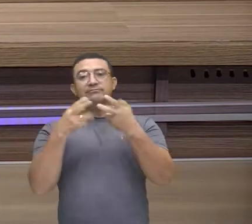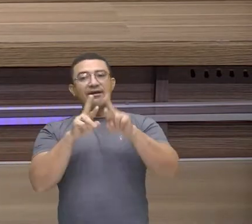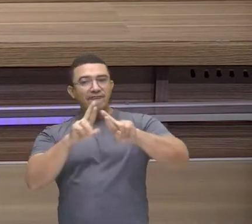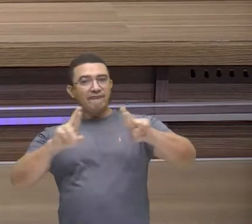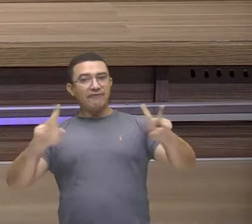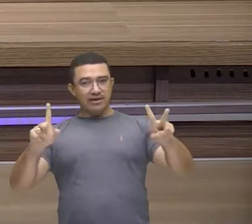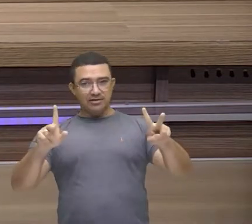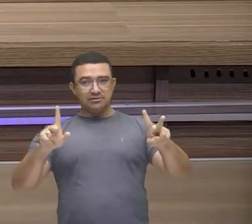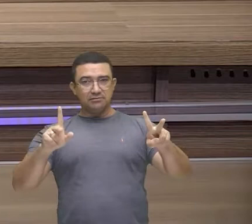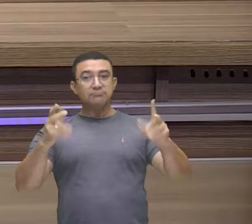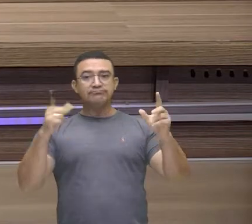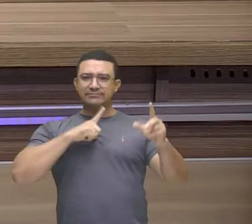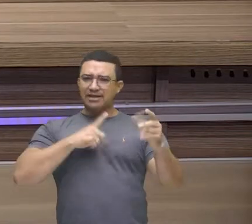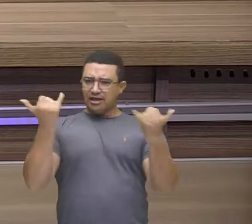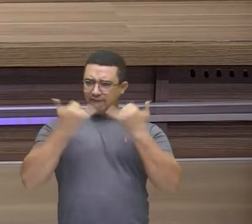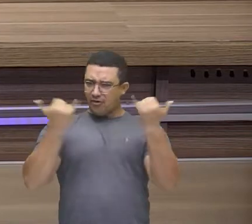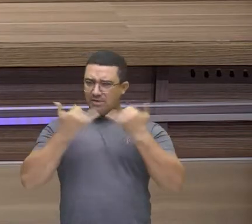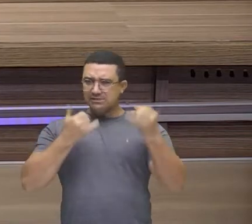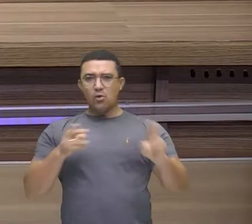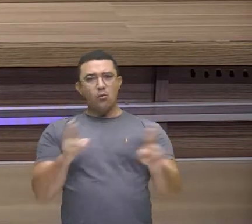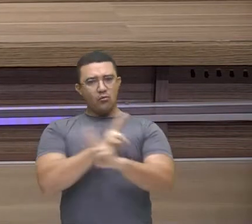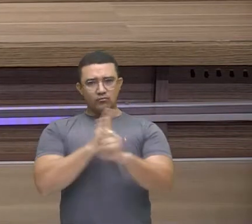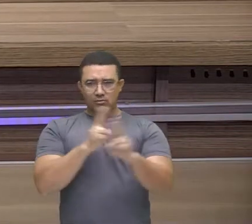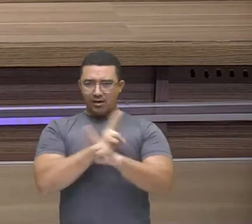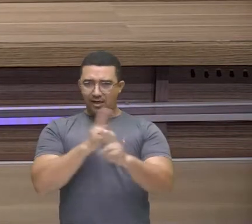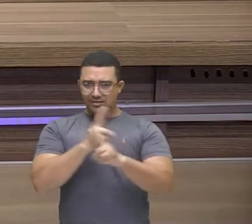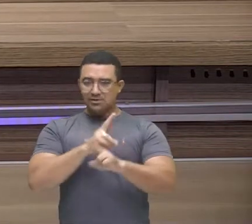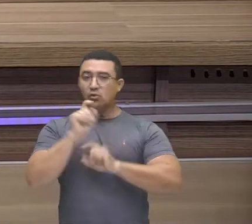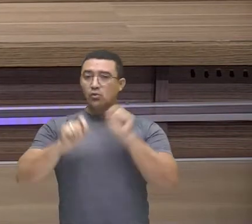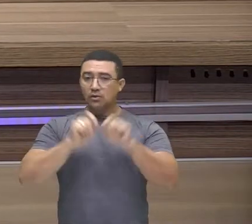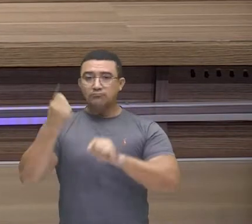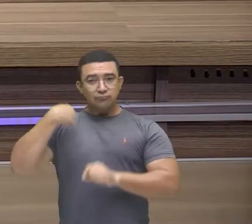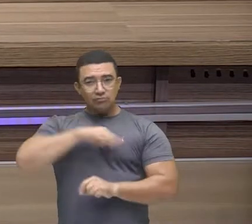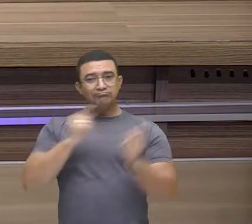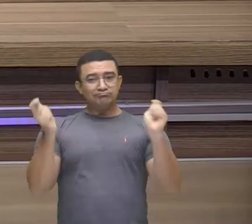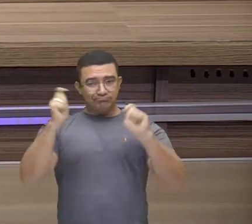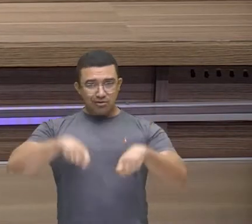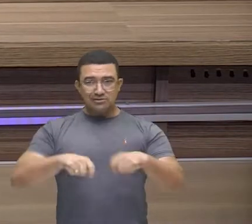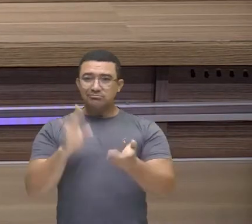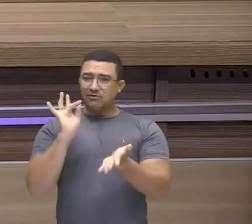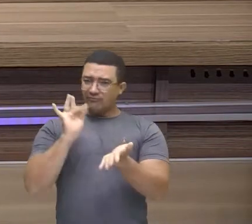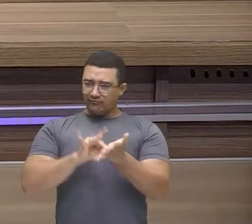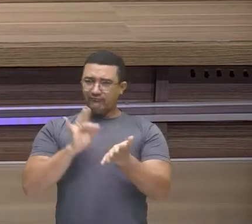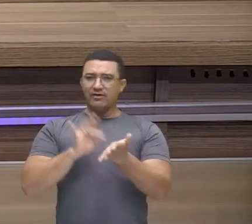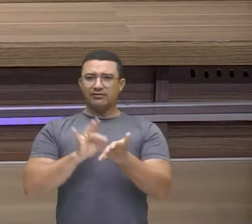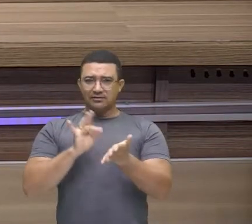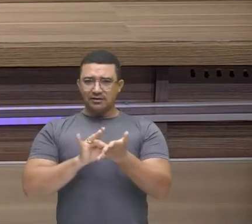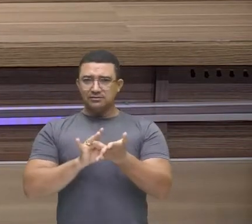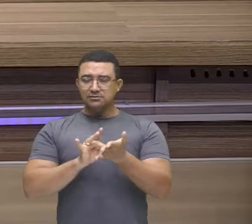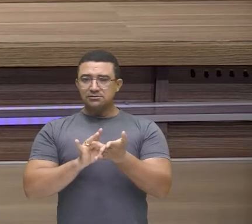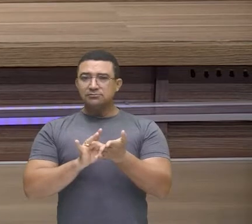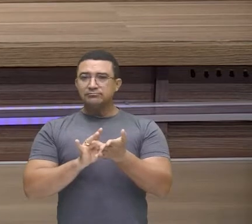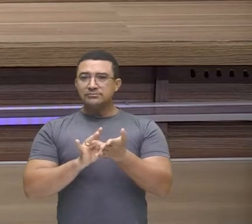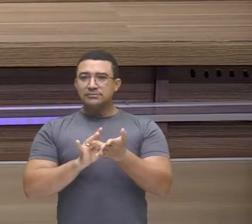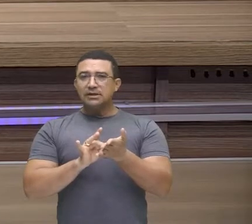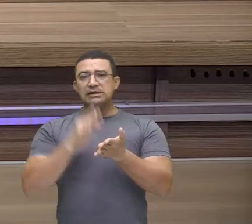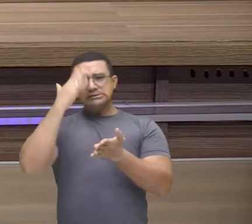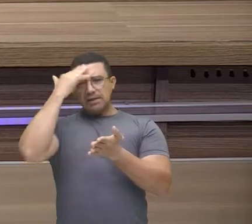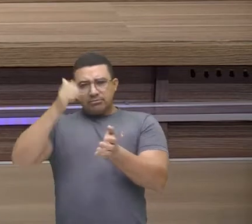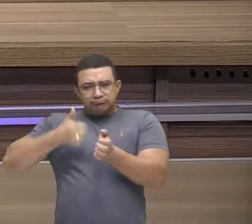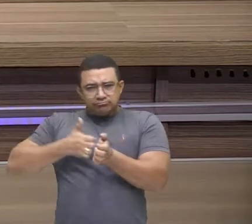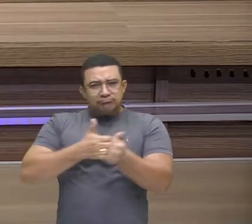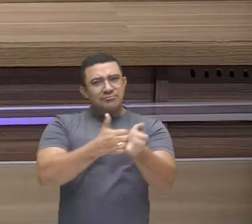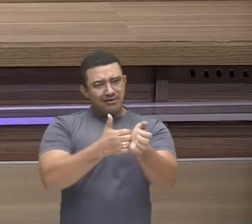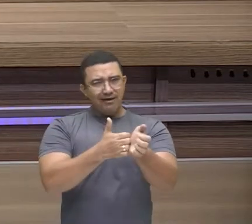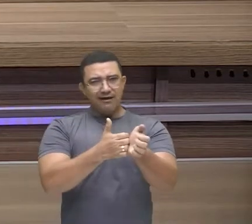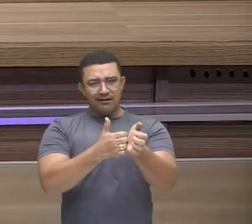dessa informação e desse relacionamento para que a gente possa realmente dirigir essas crianças para que